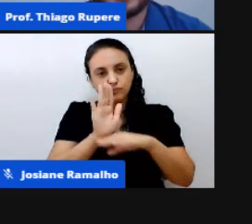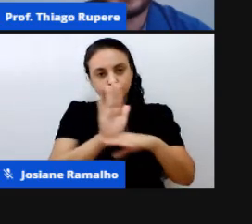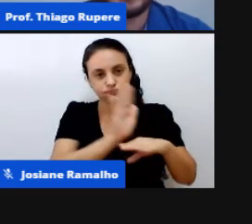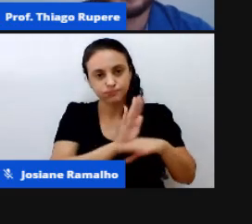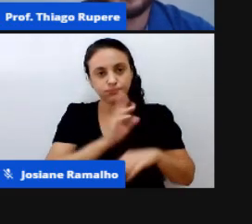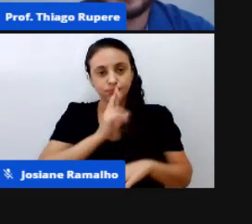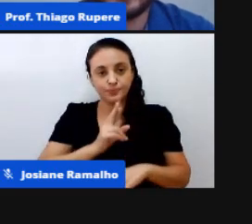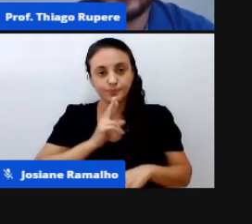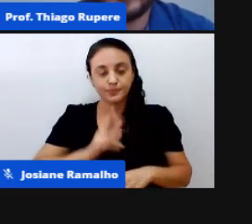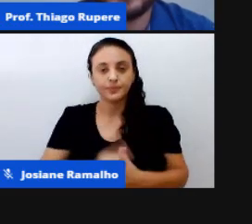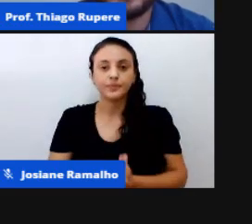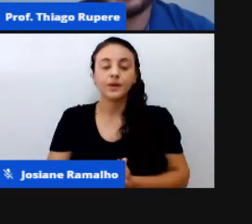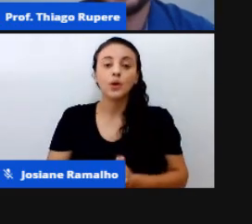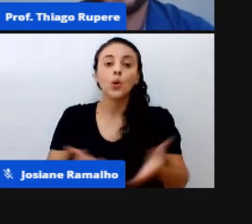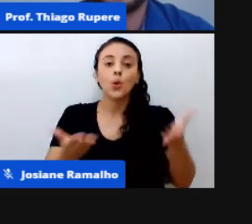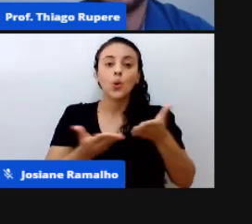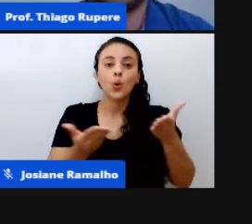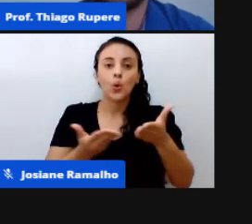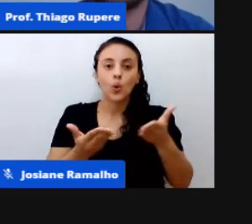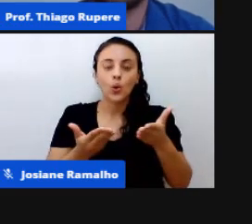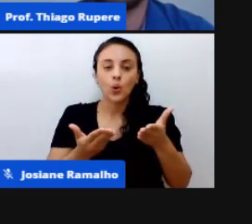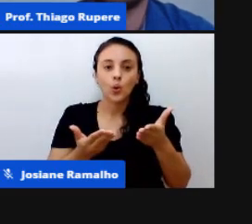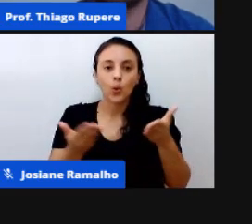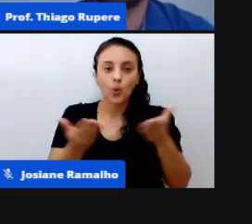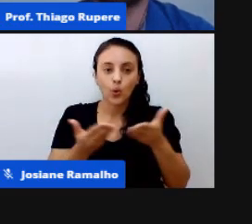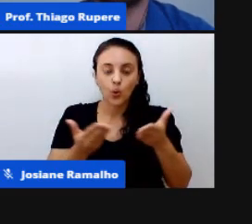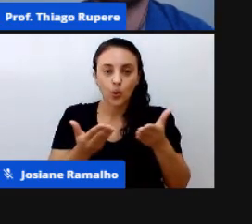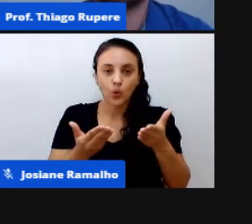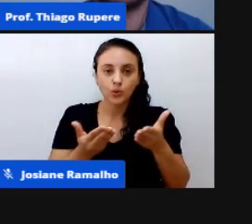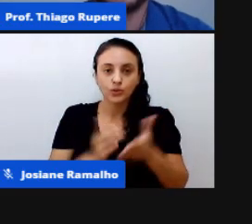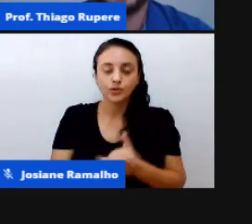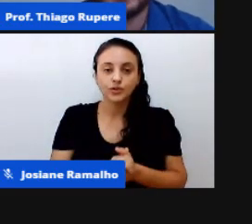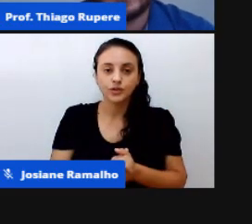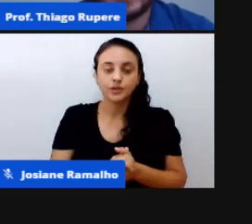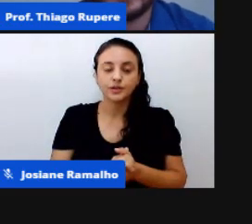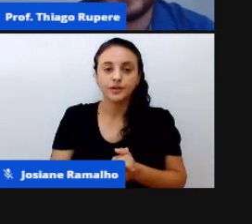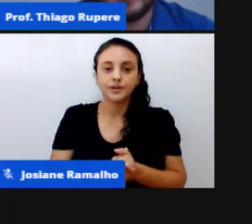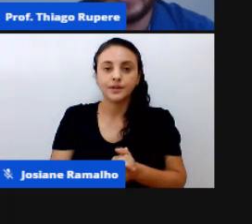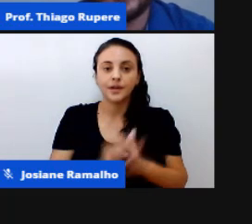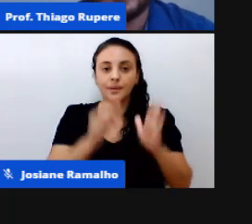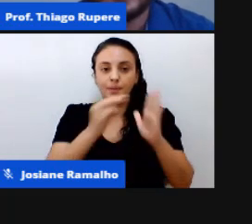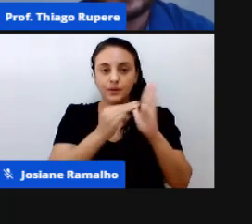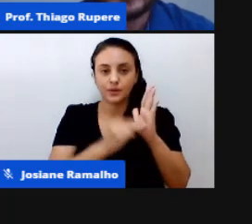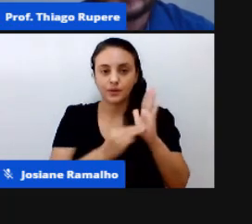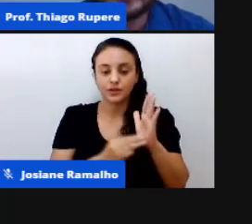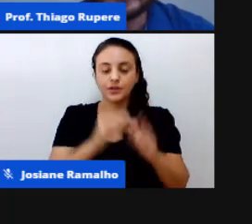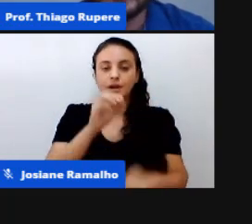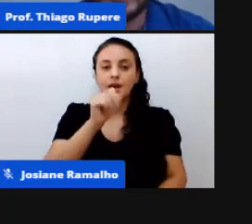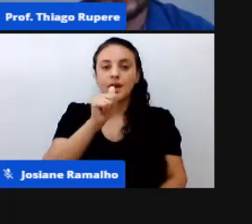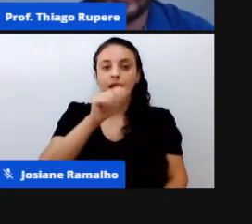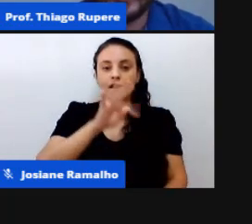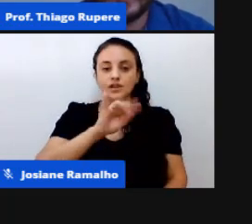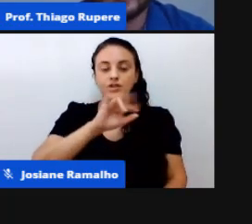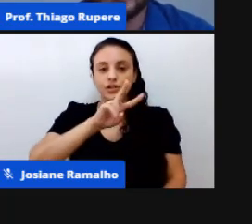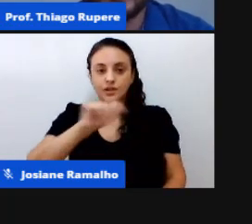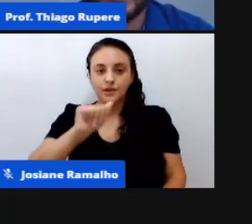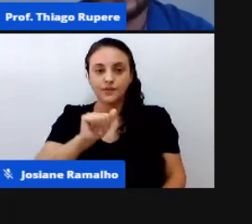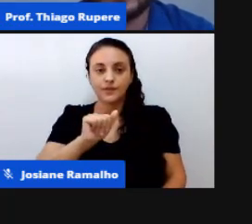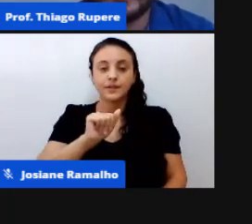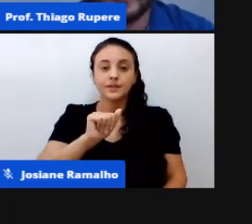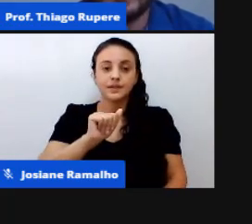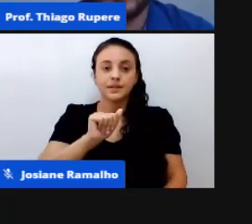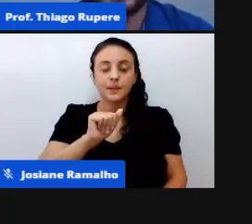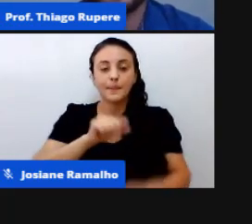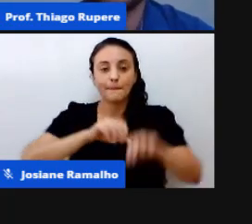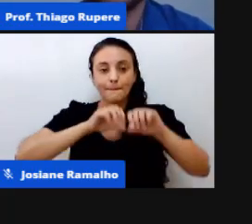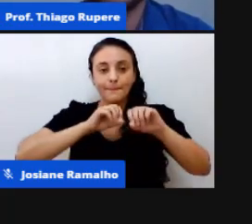Hoje nós trabalharemos, então, como eu dizia, as metodologias ativas, né? Aqui é a nossa equipe da CEMED, metodologias ativas para o